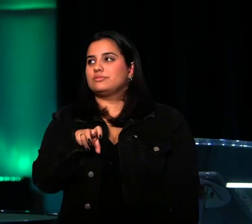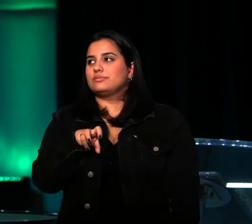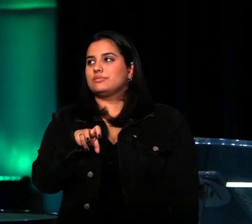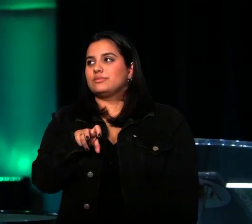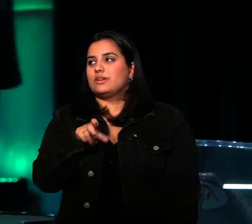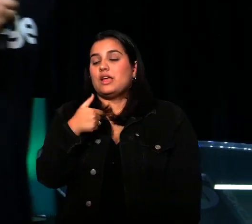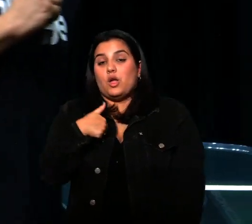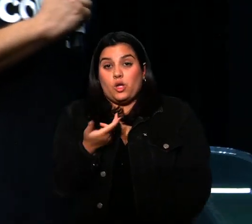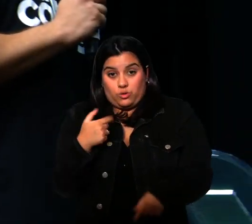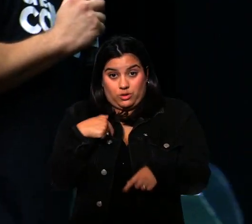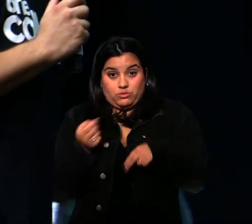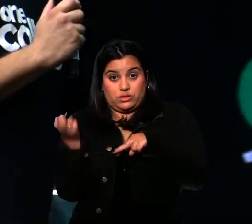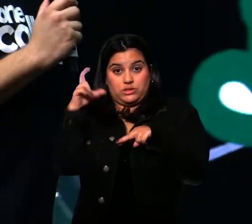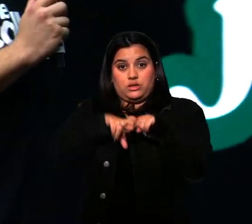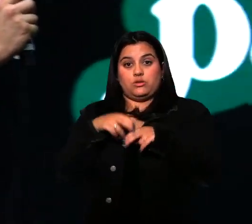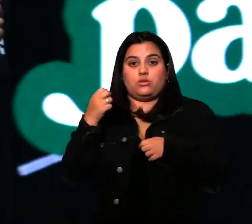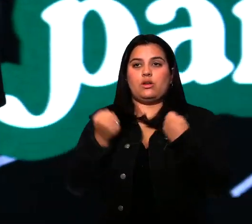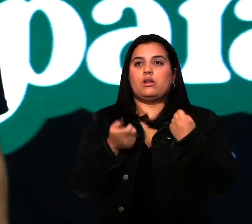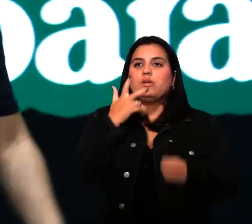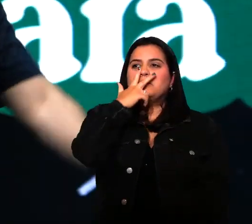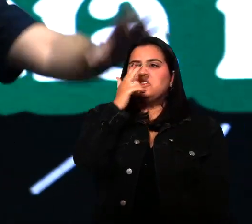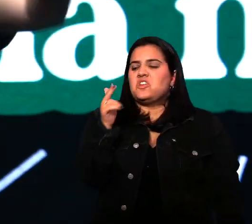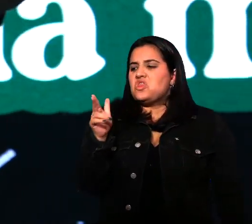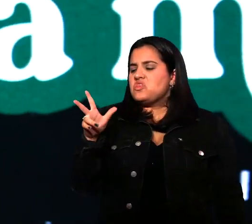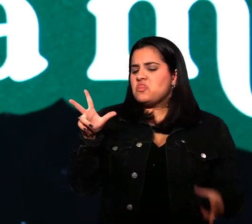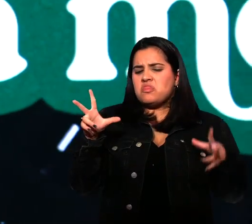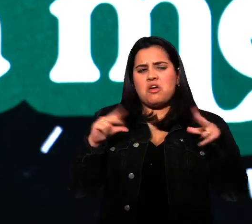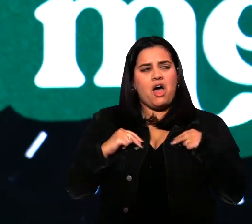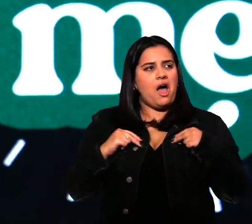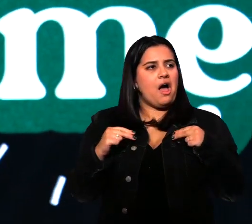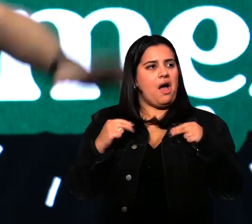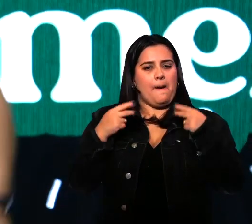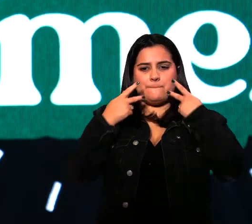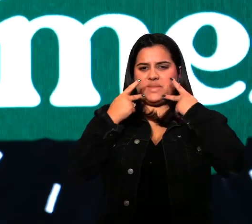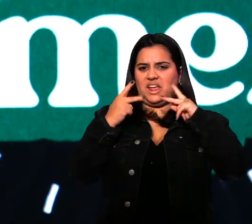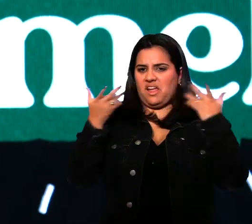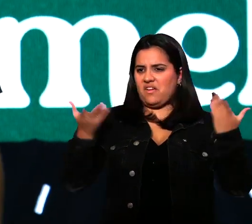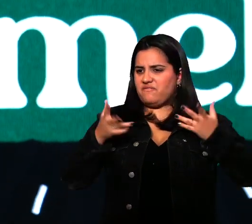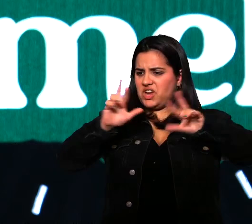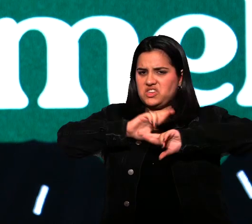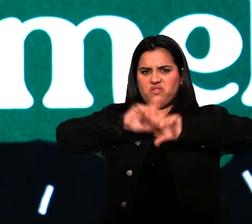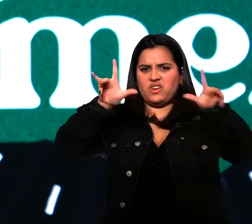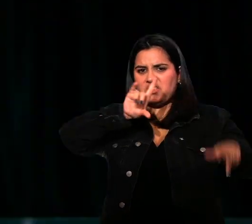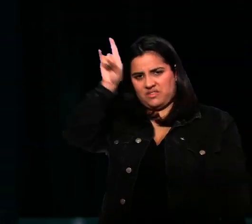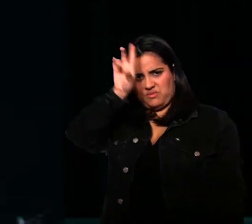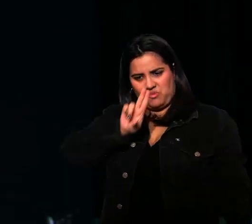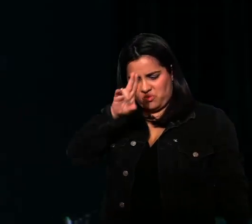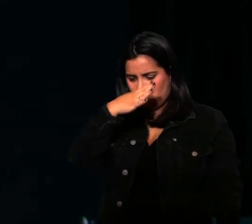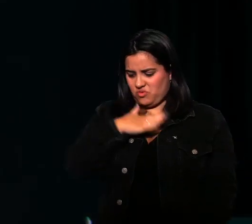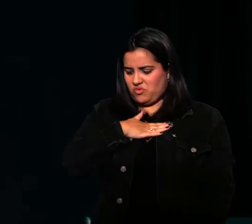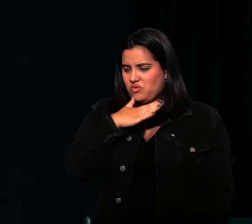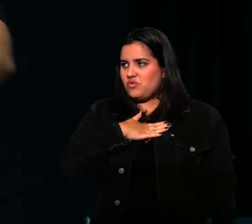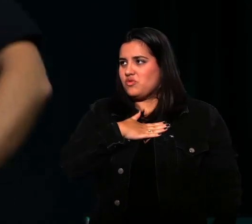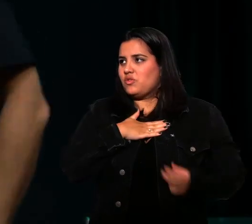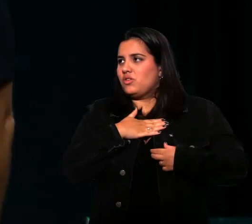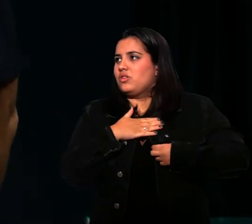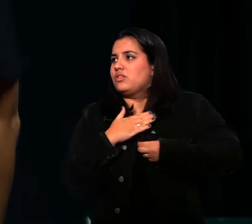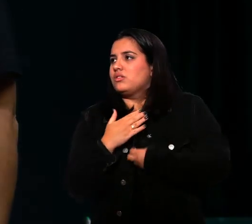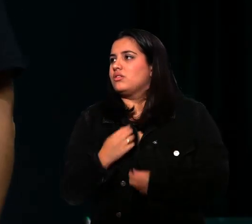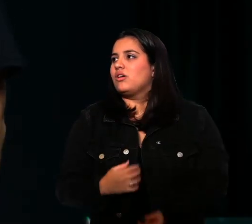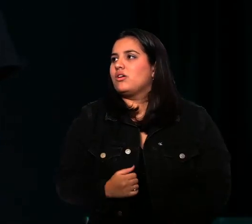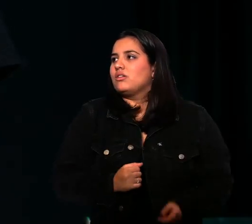Eu sento no carro achando que aquele sermão, nossa, hoje foi um negócio diferente, Deus usou, eu era só o arauto